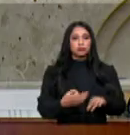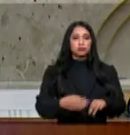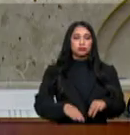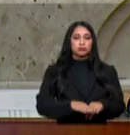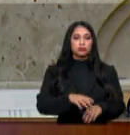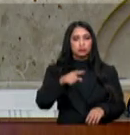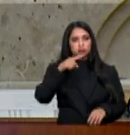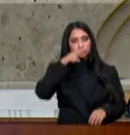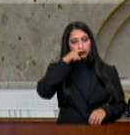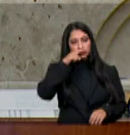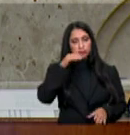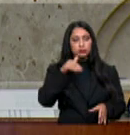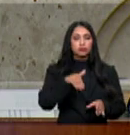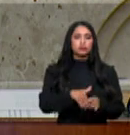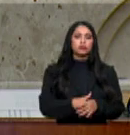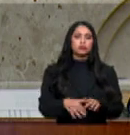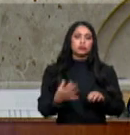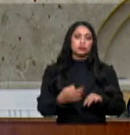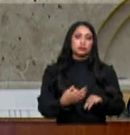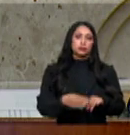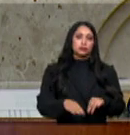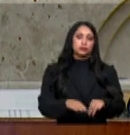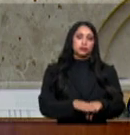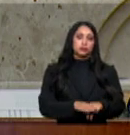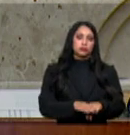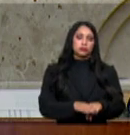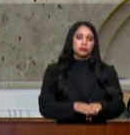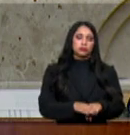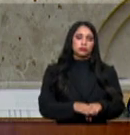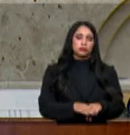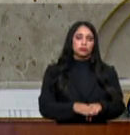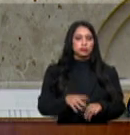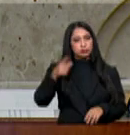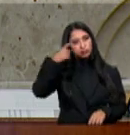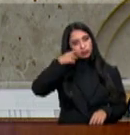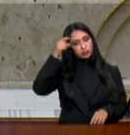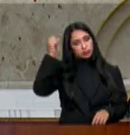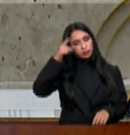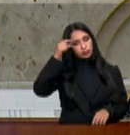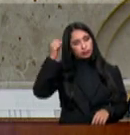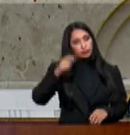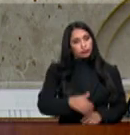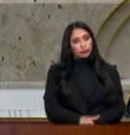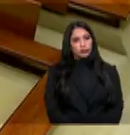Fachin. Como vota Vossa Excelência, ministro Luiz Roberto Barroso?